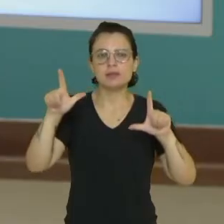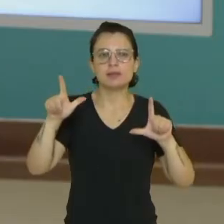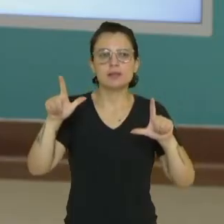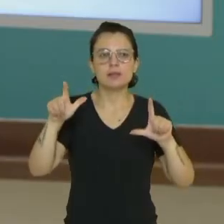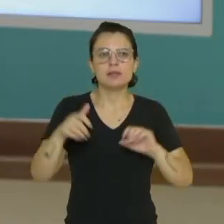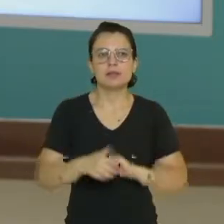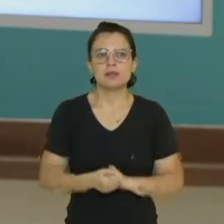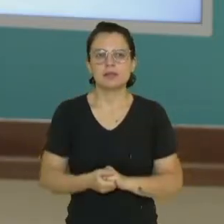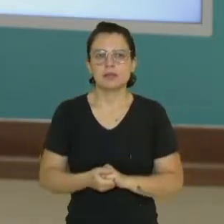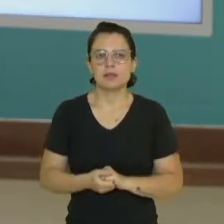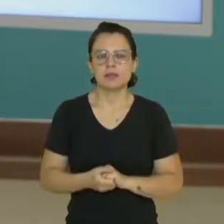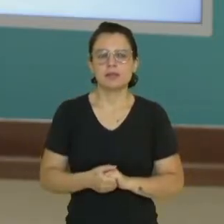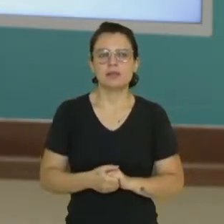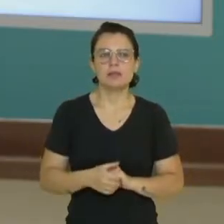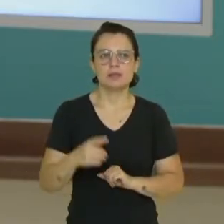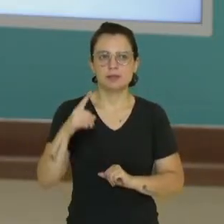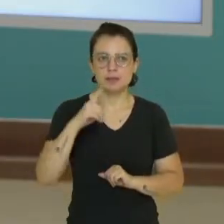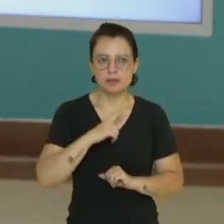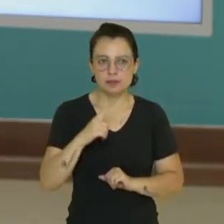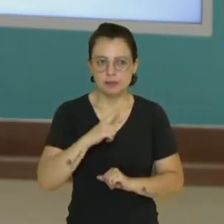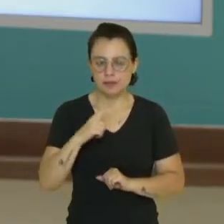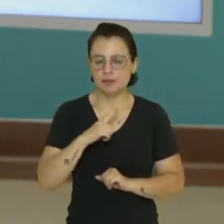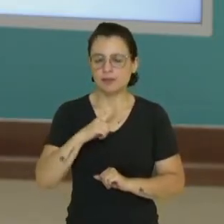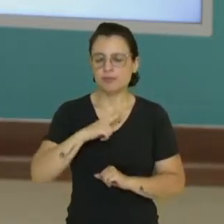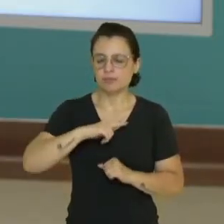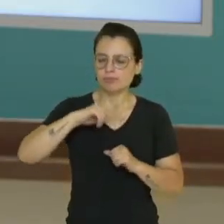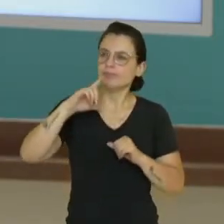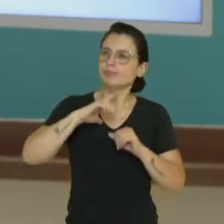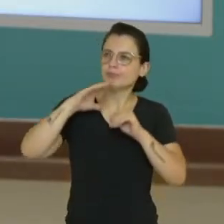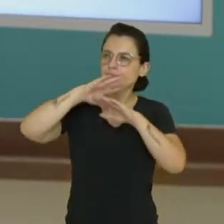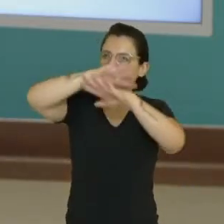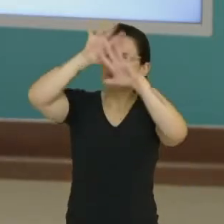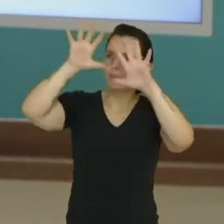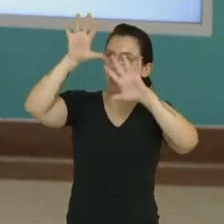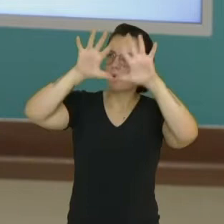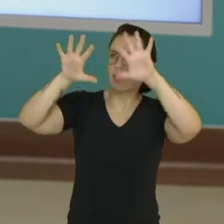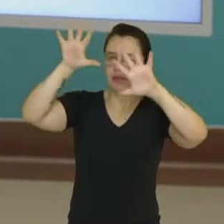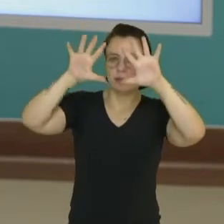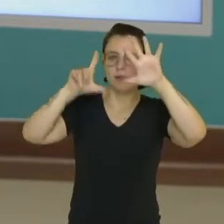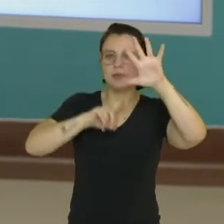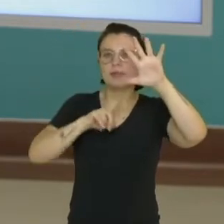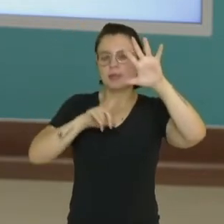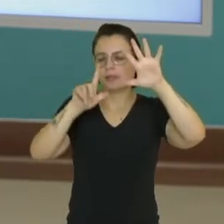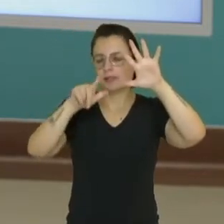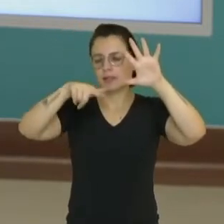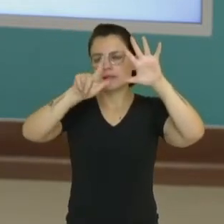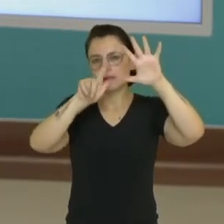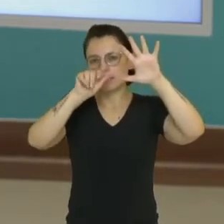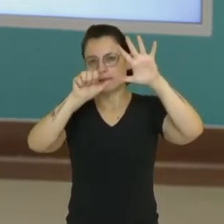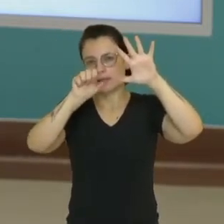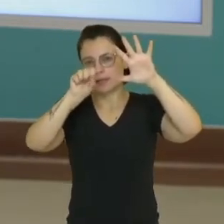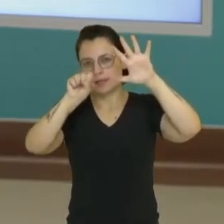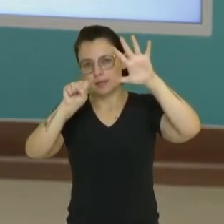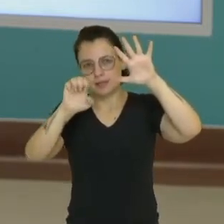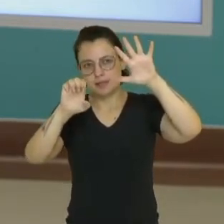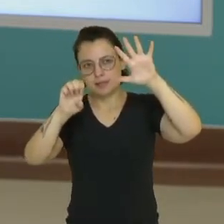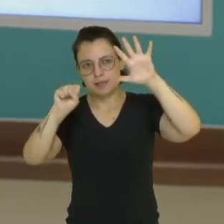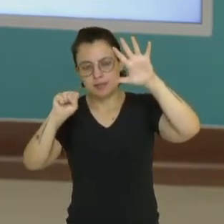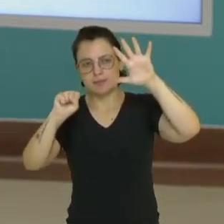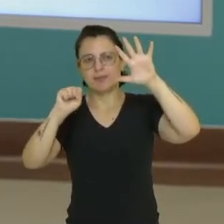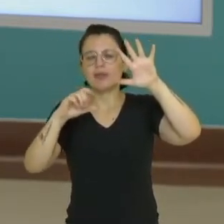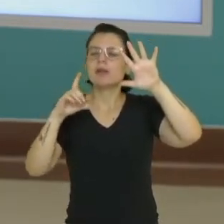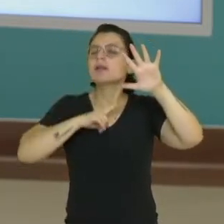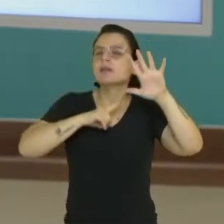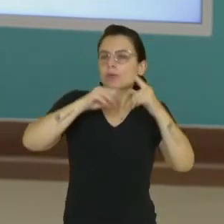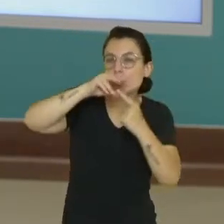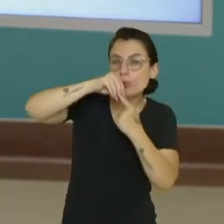uma camada composta por uma mistura de gases. Então, ter em mente que a atmosfera não é uma coisa única, não